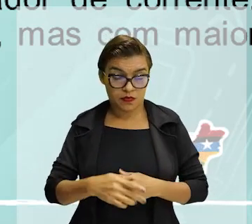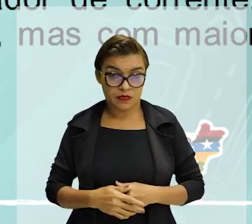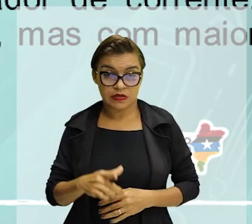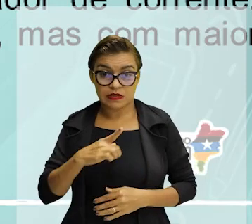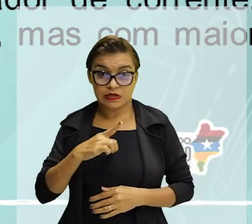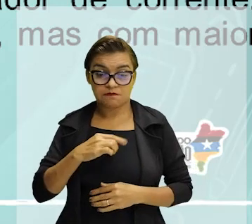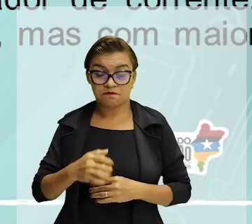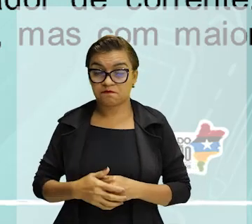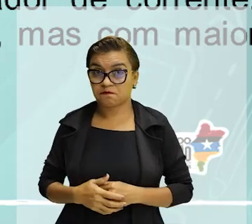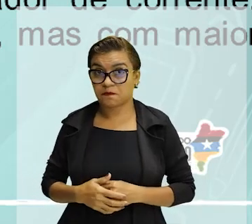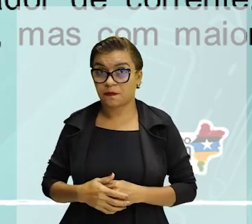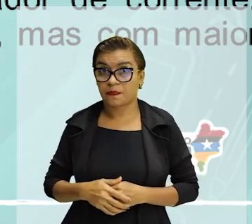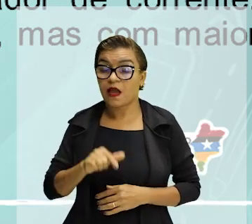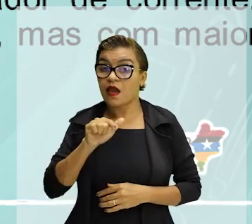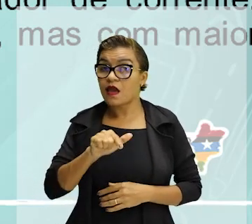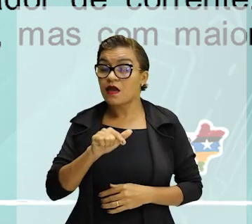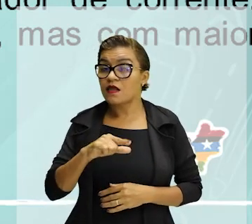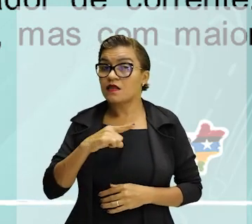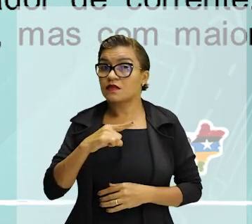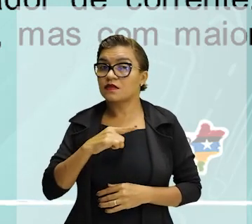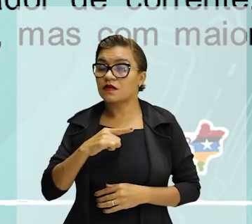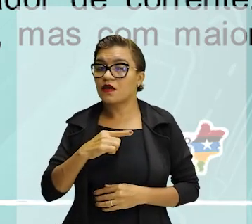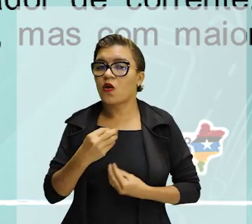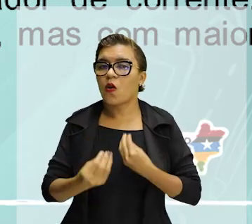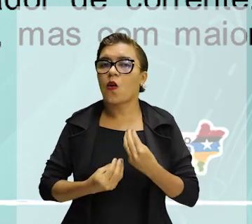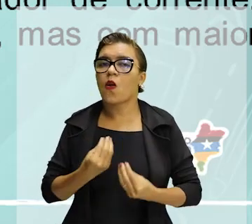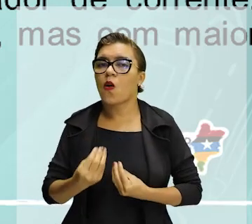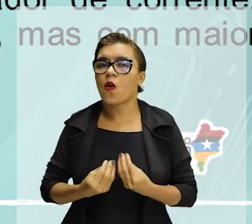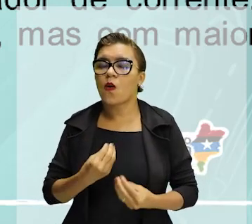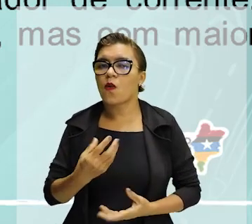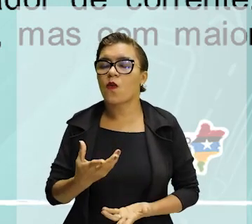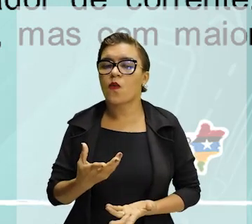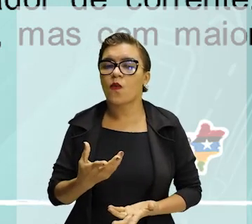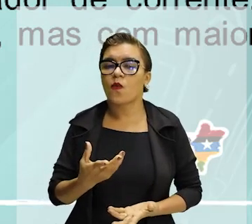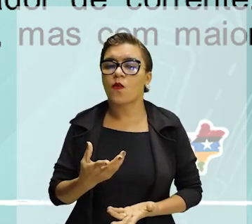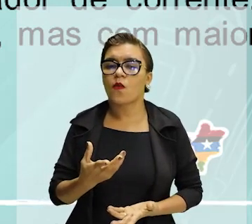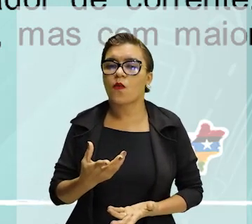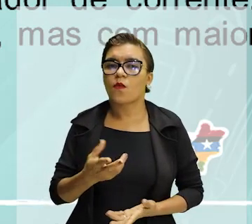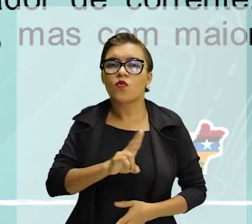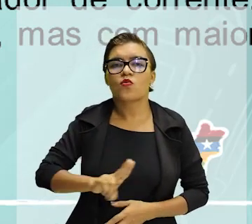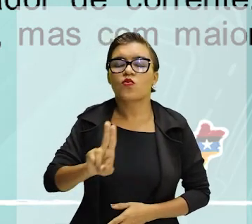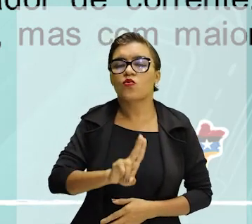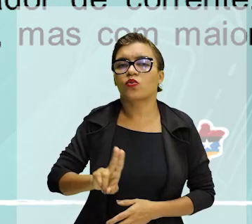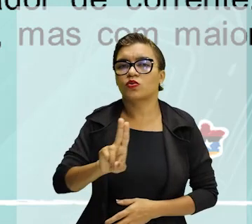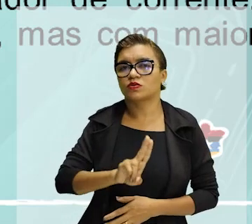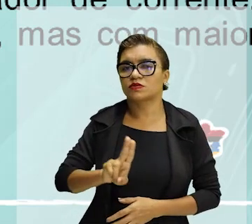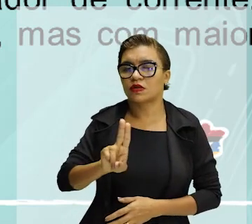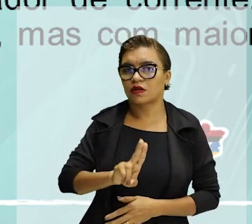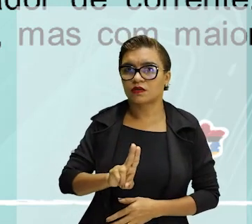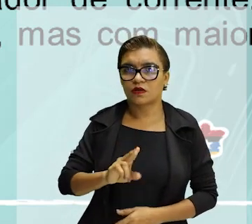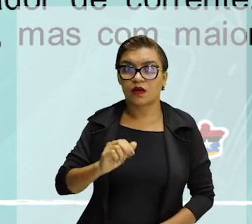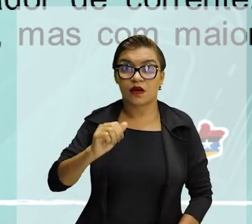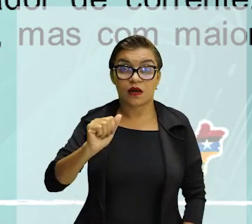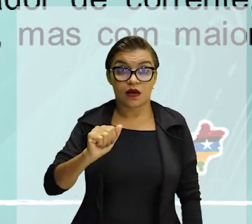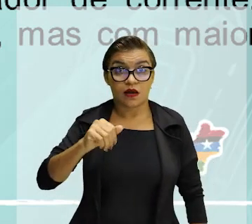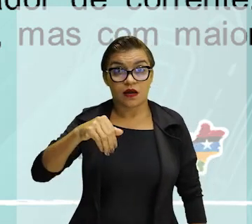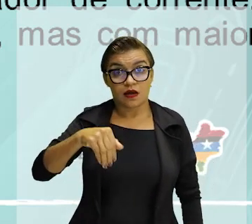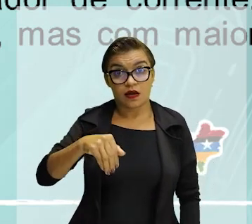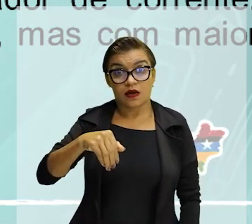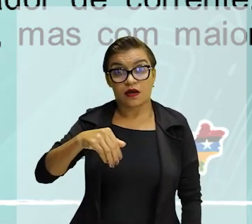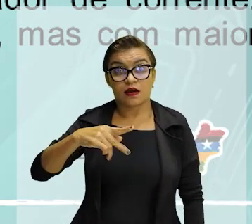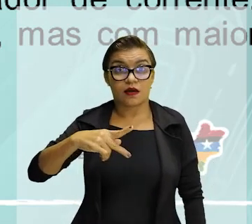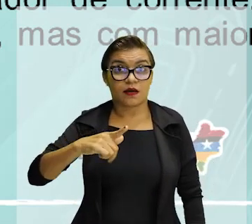bem atenção. O transistor ele funciona como um amplificador de tensão e amplificadores de